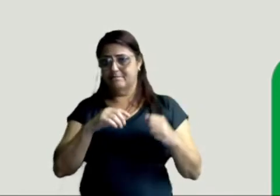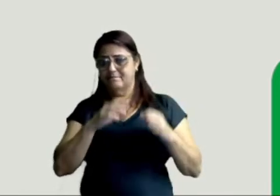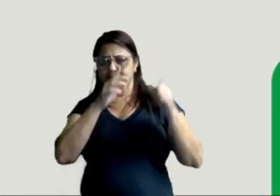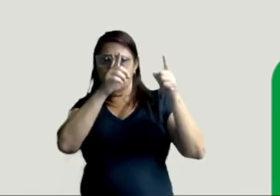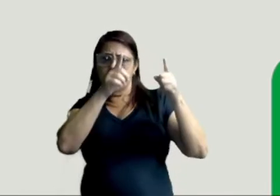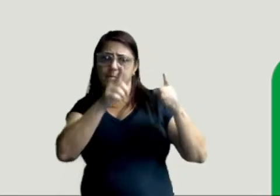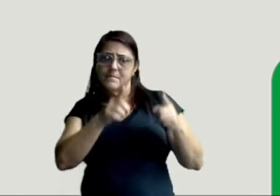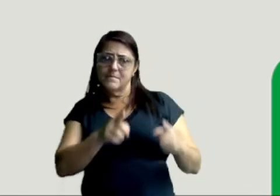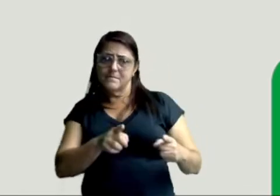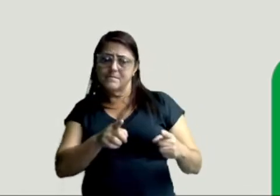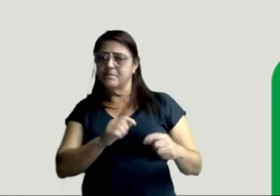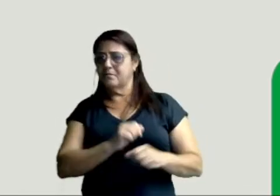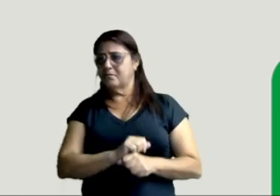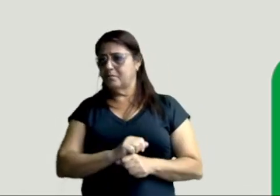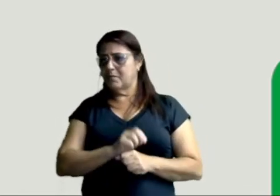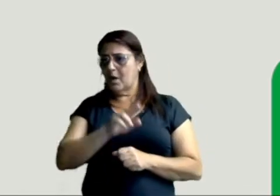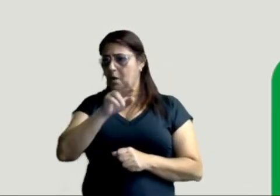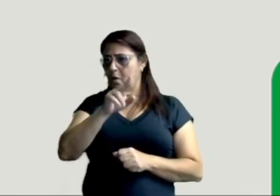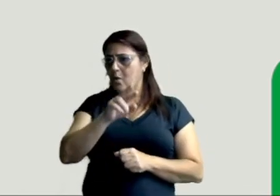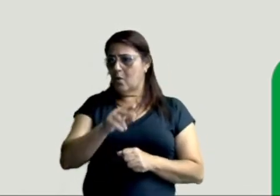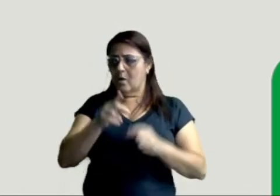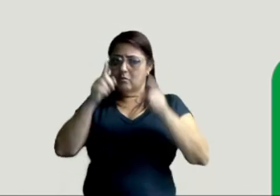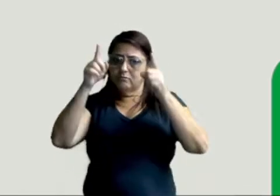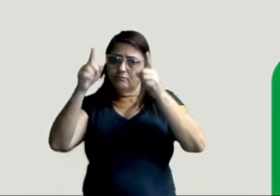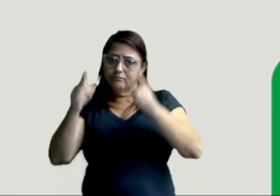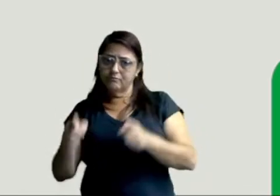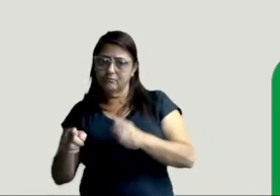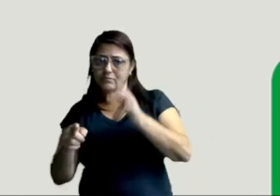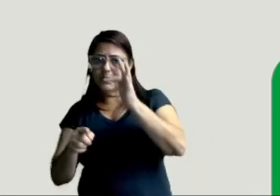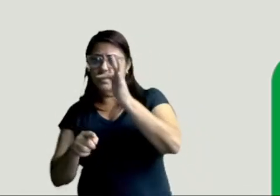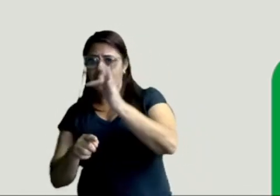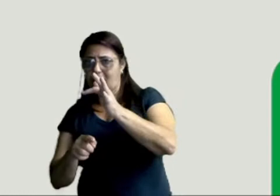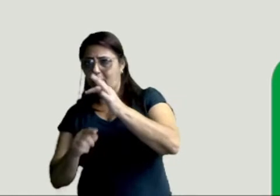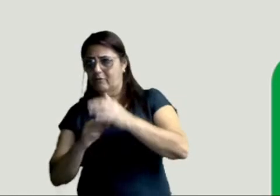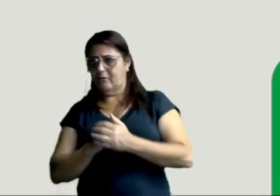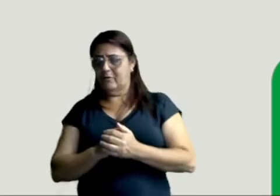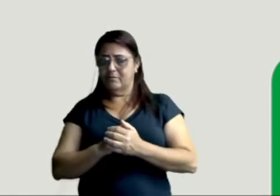professor? Sim, a forma para a gente encontrar aqui a aceleração, a massa ou a força, tá?